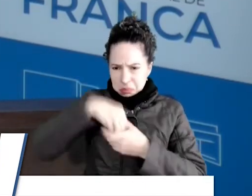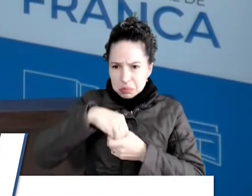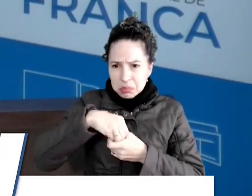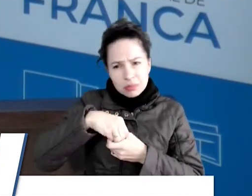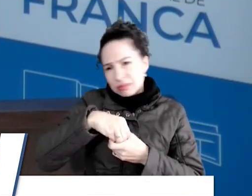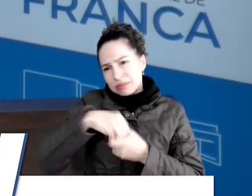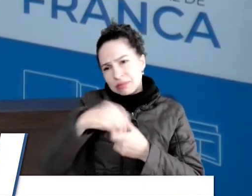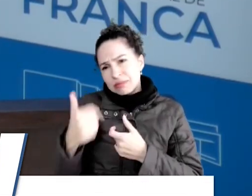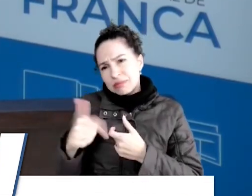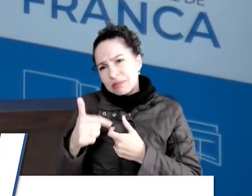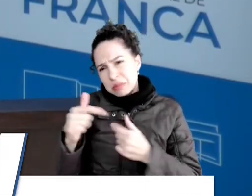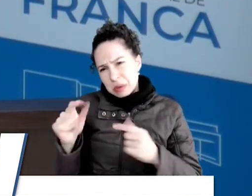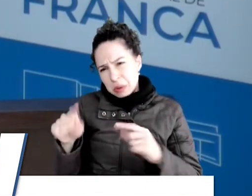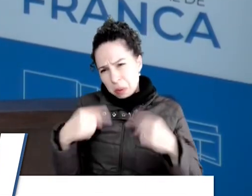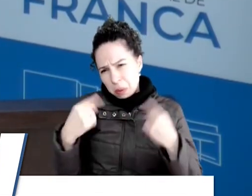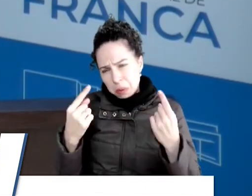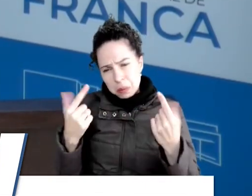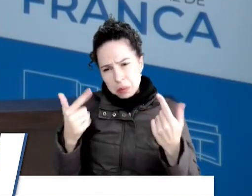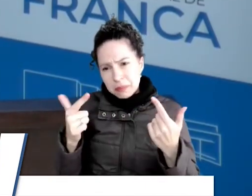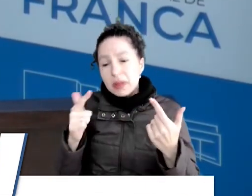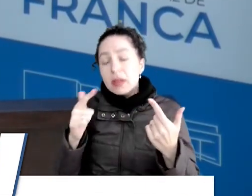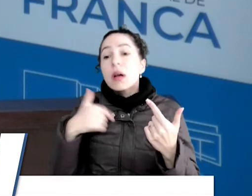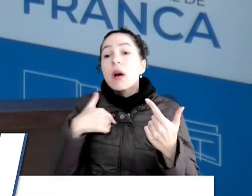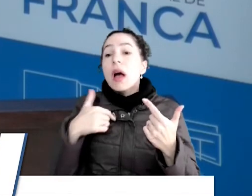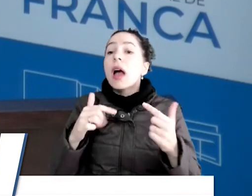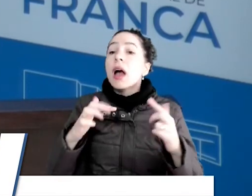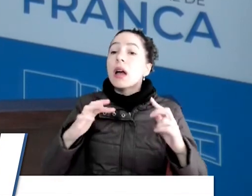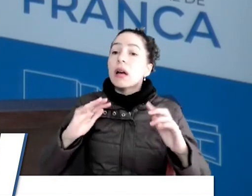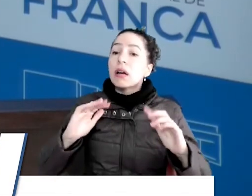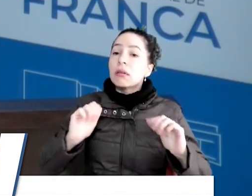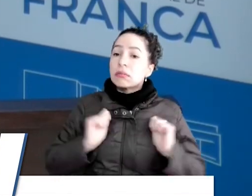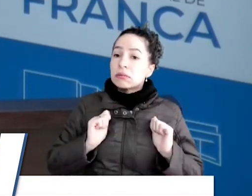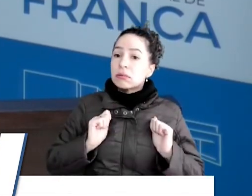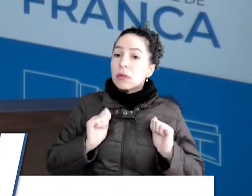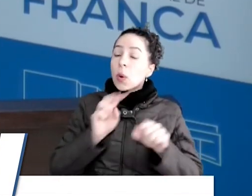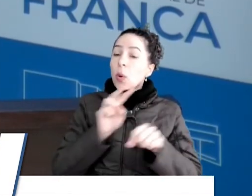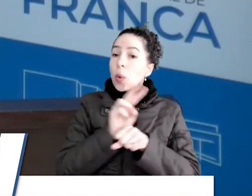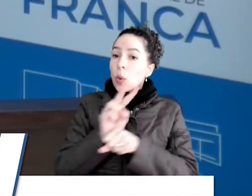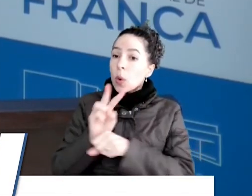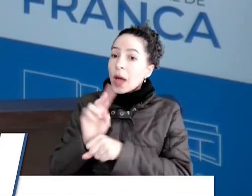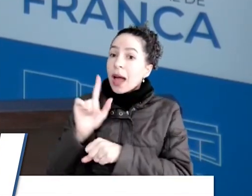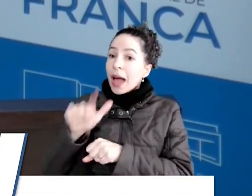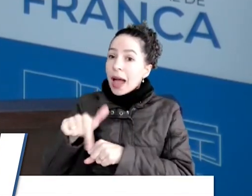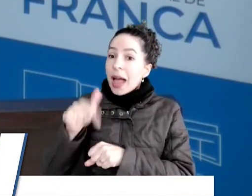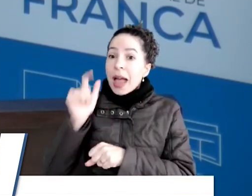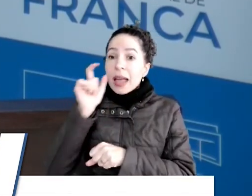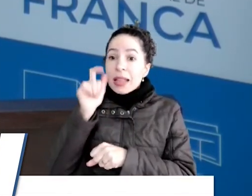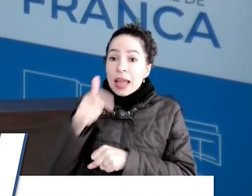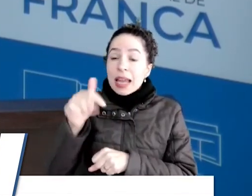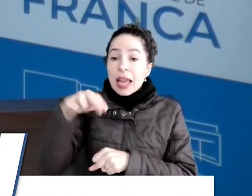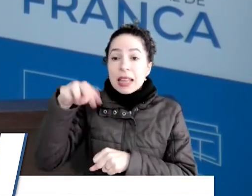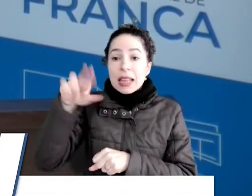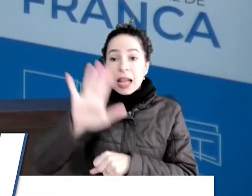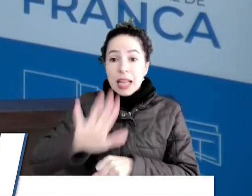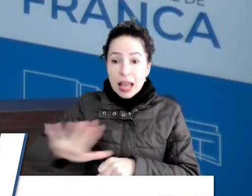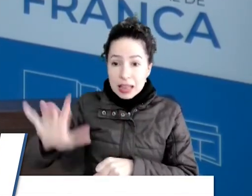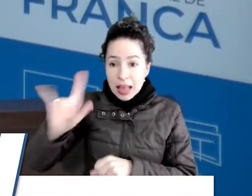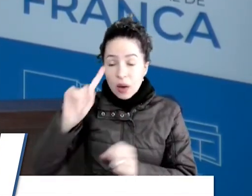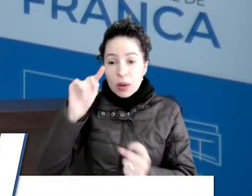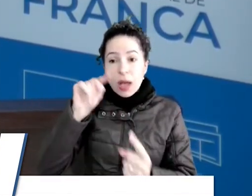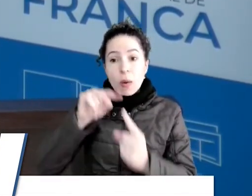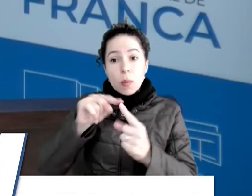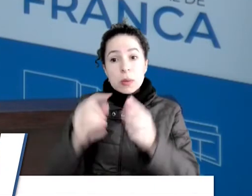tem que ficar no seu quadrado e cuidar daquilo que é interesse da nação e para aquilo que elas foram